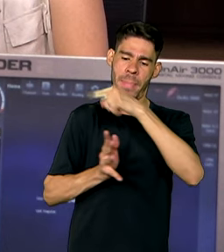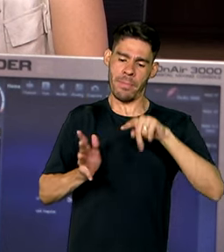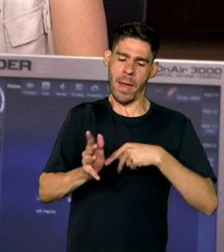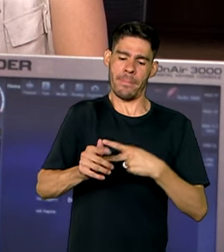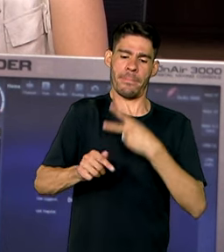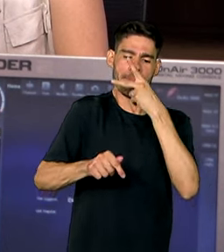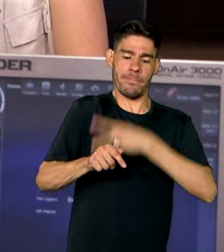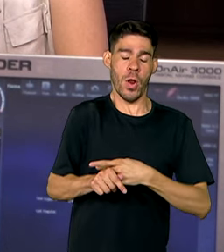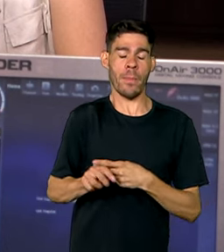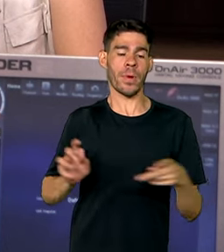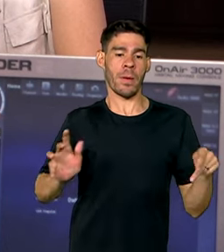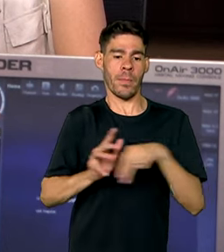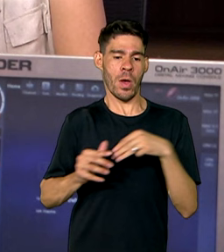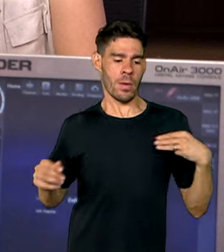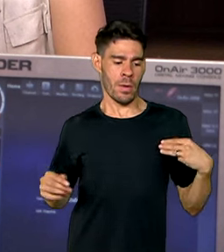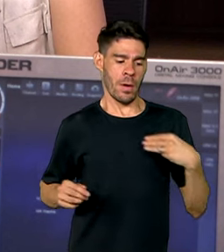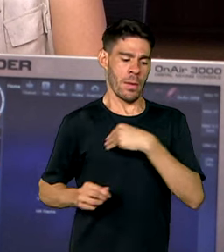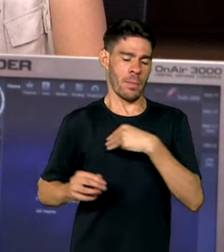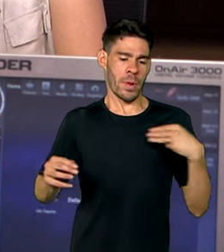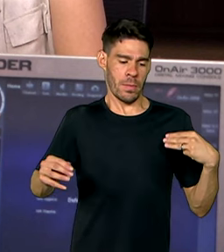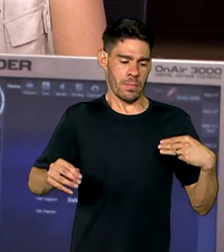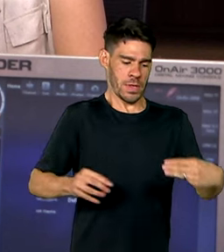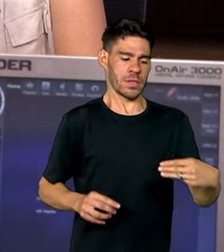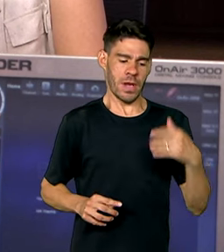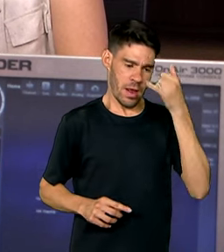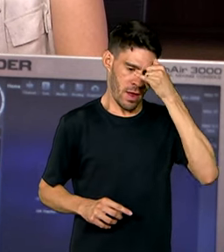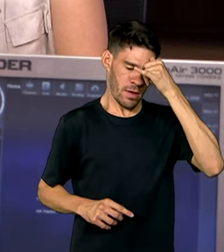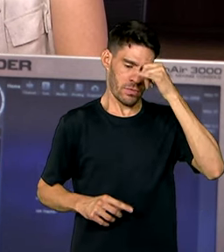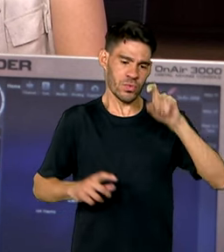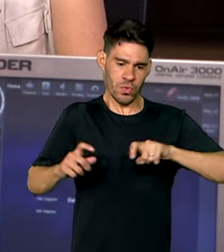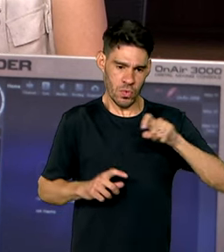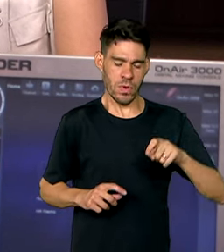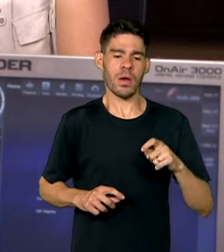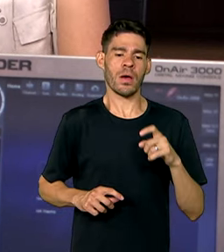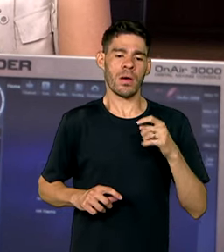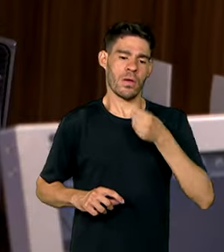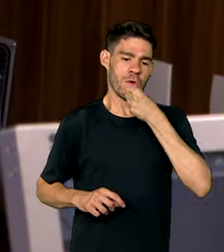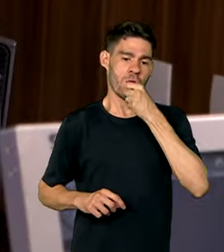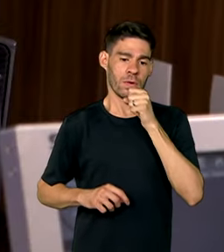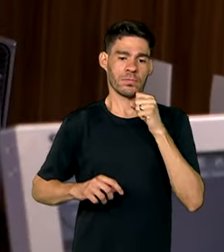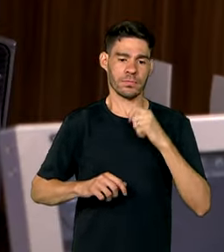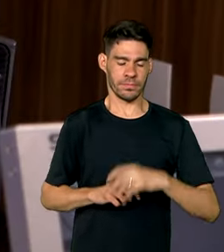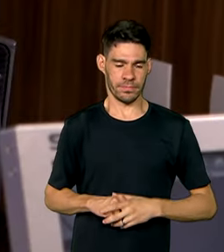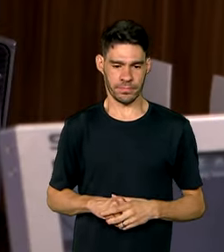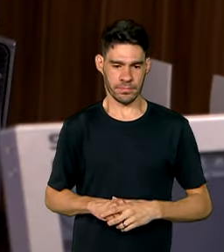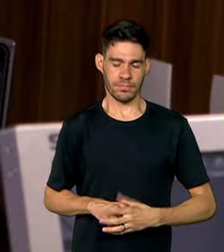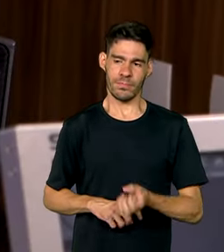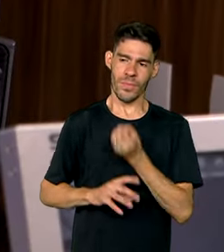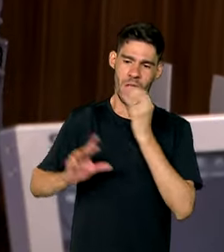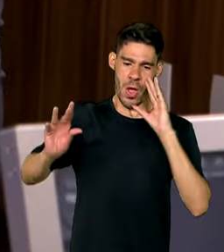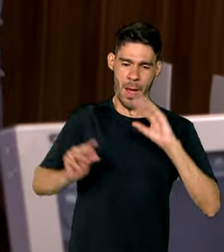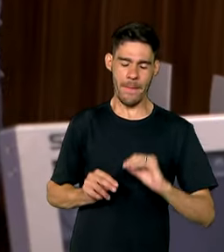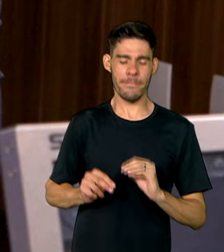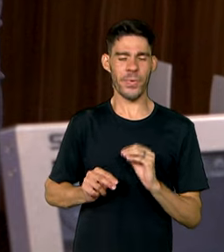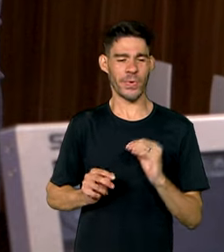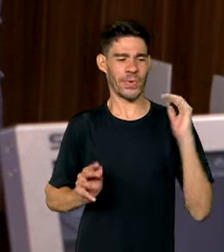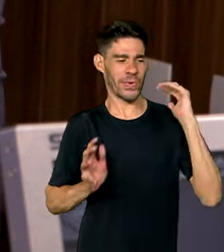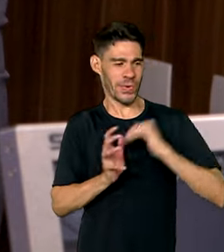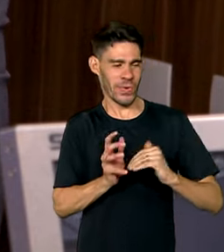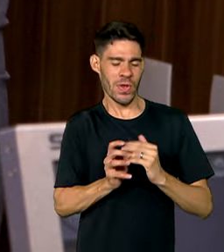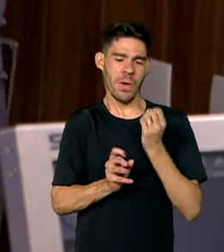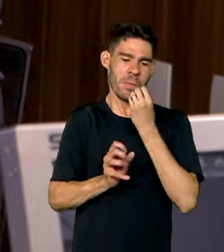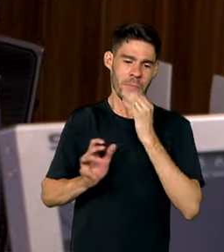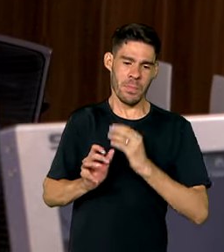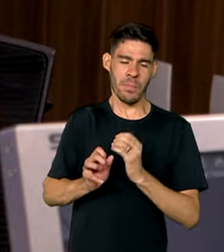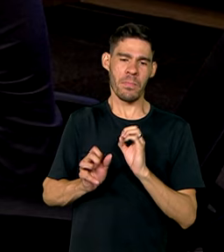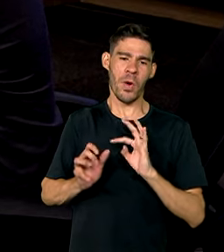do Ministério da Fazenda, Regis Dudena, em uma entrevista gravada. Acompanhe. Boa noite, secretário. Olá, boa noite a todas e todos que